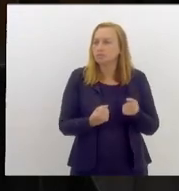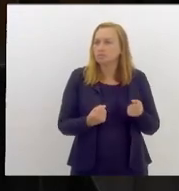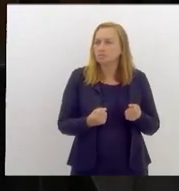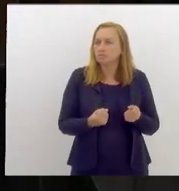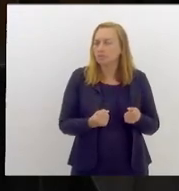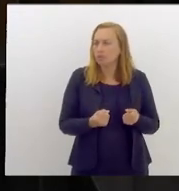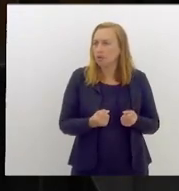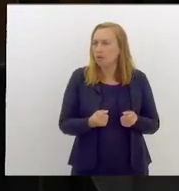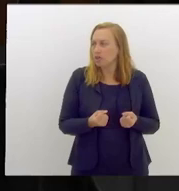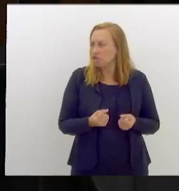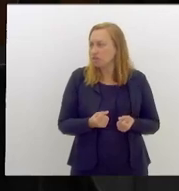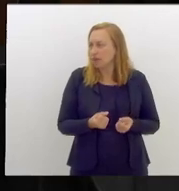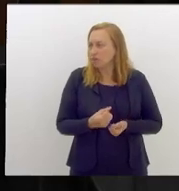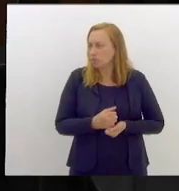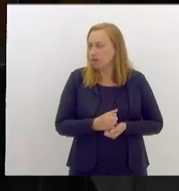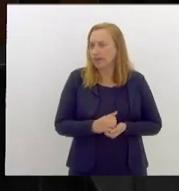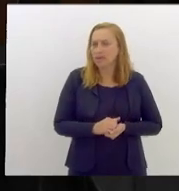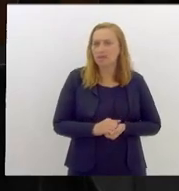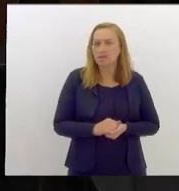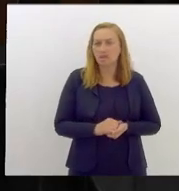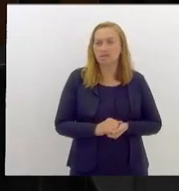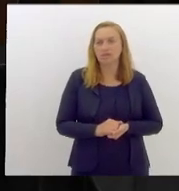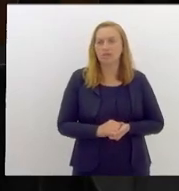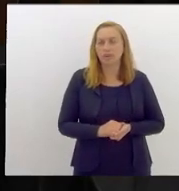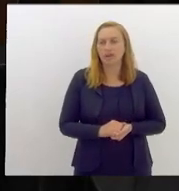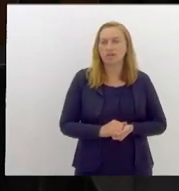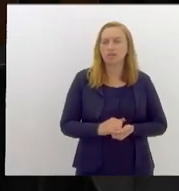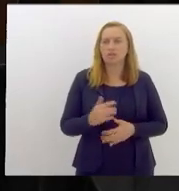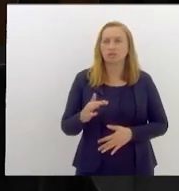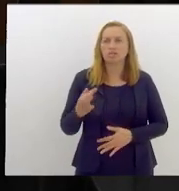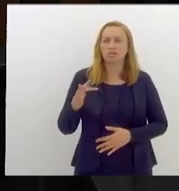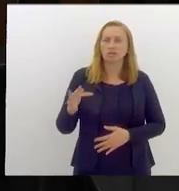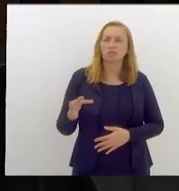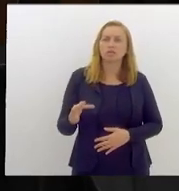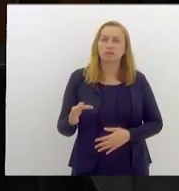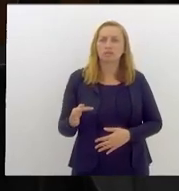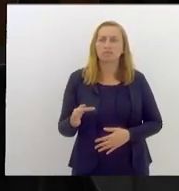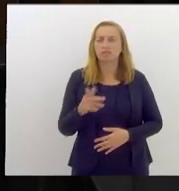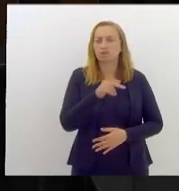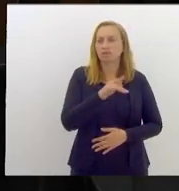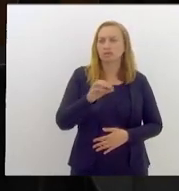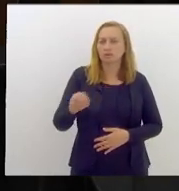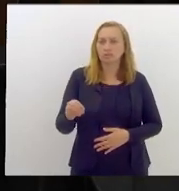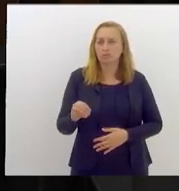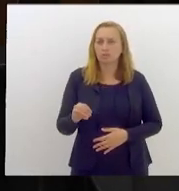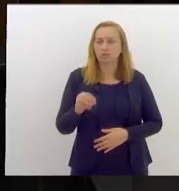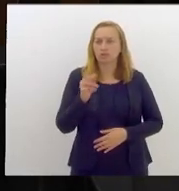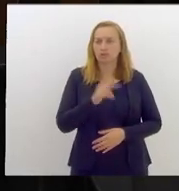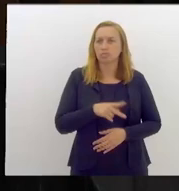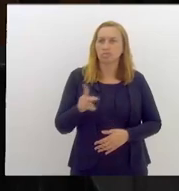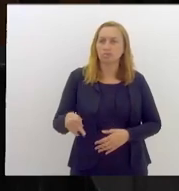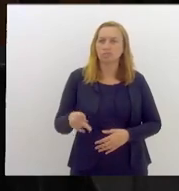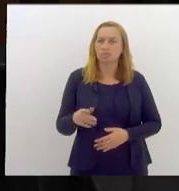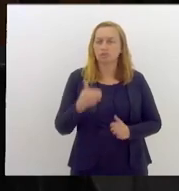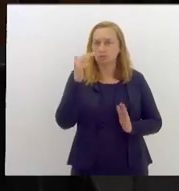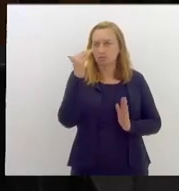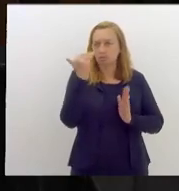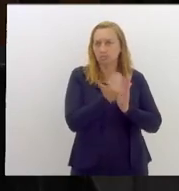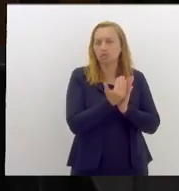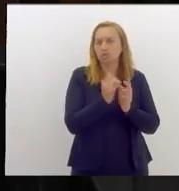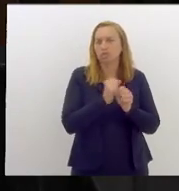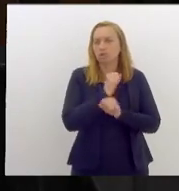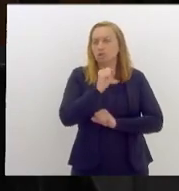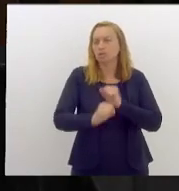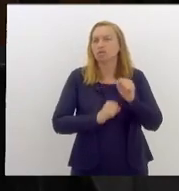houvesse na lua ao menos a previsão de que o piso do magistério seria cumprido no ano que vem